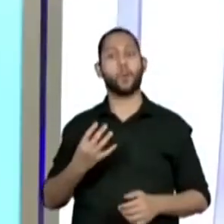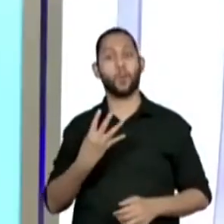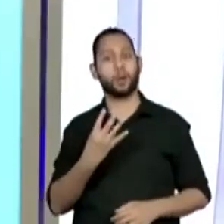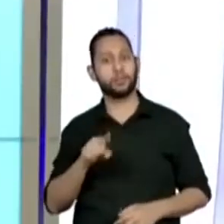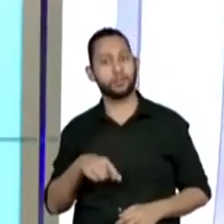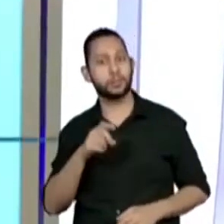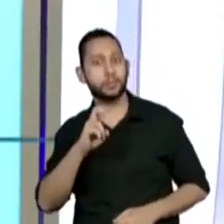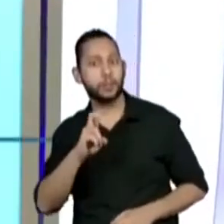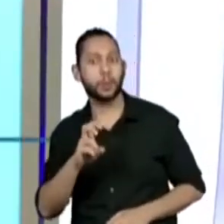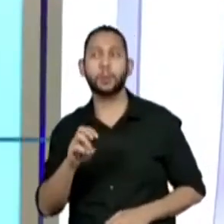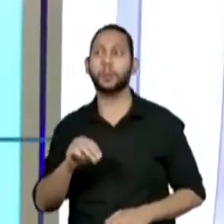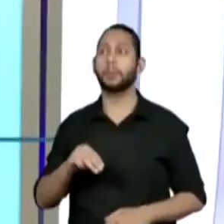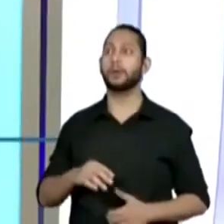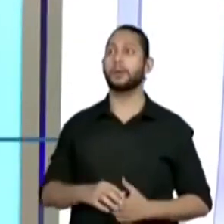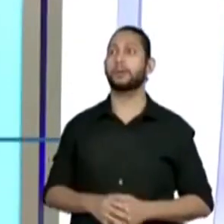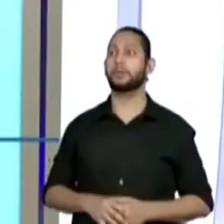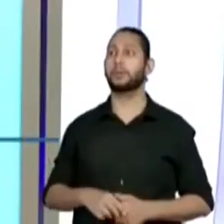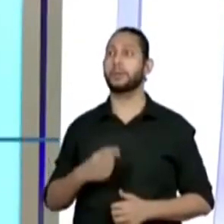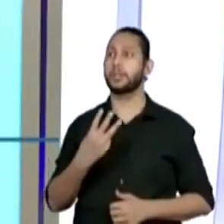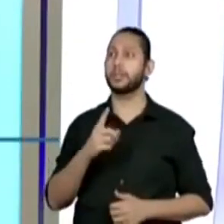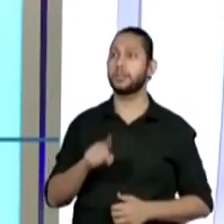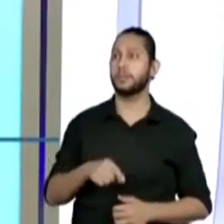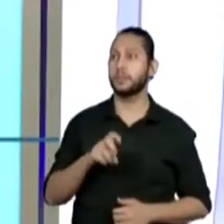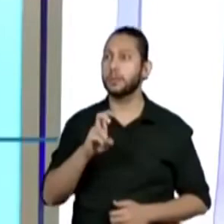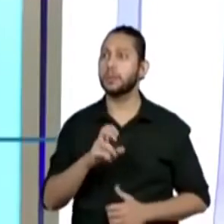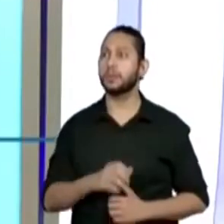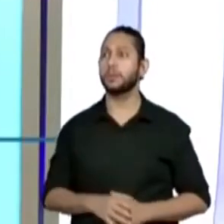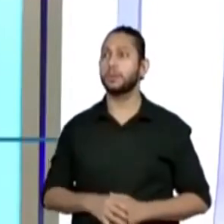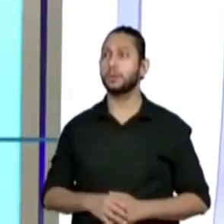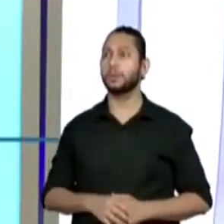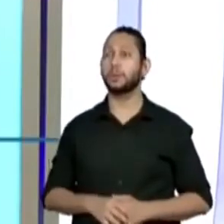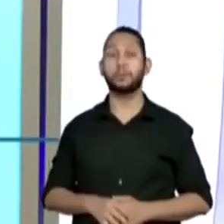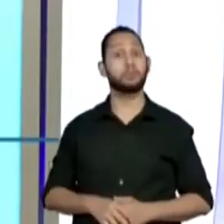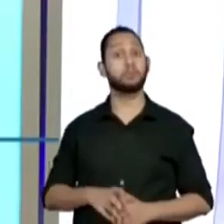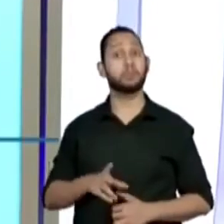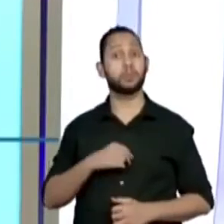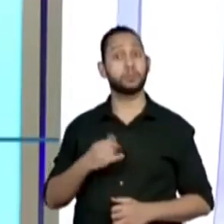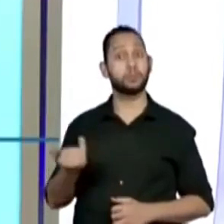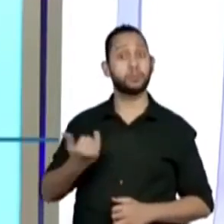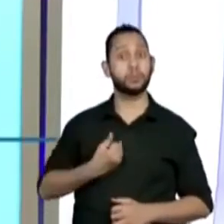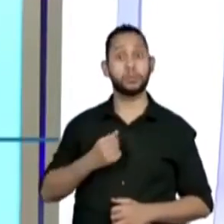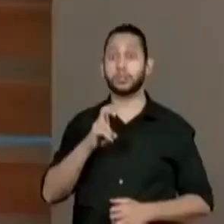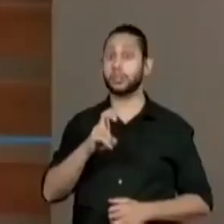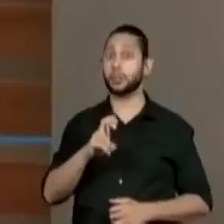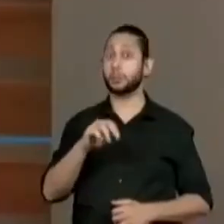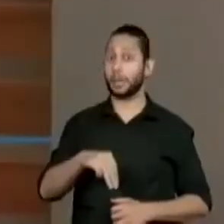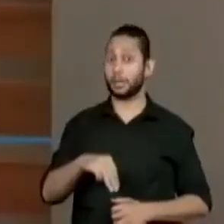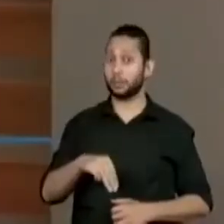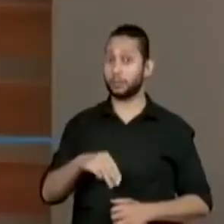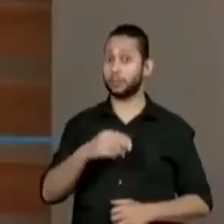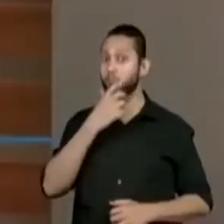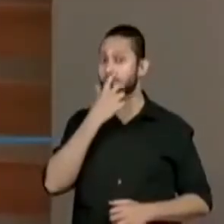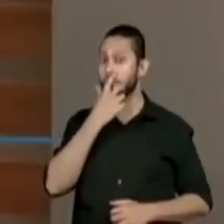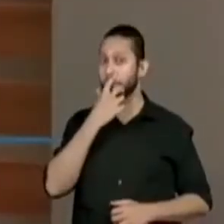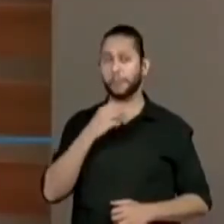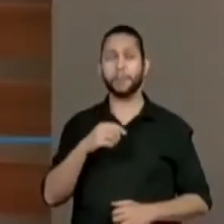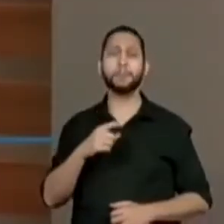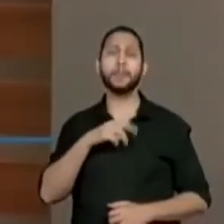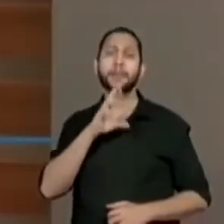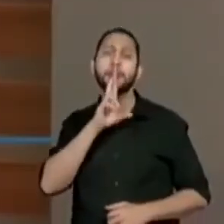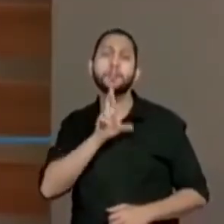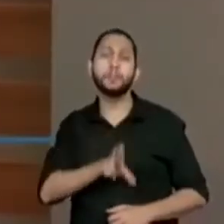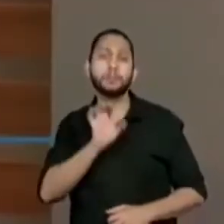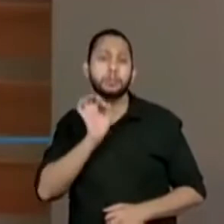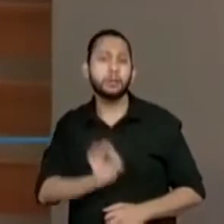metros, alguns 5 metros. Entendi. Ó, vamos lá. Tem resposta